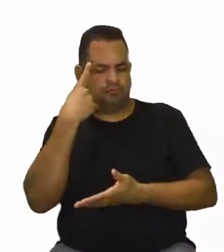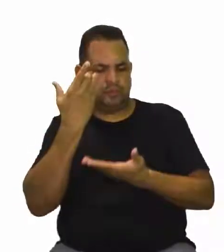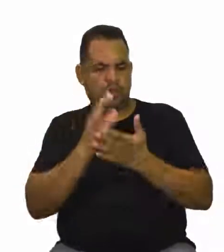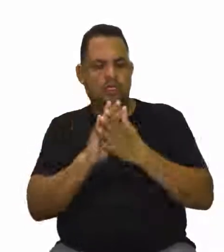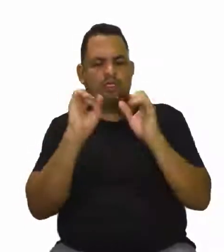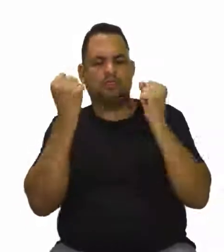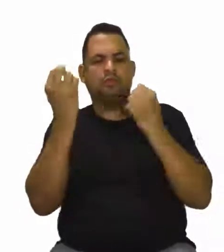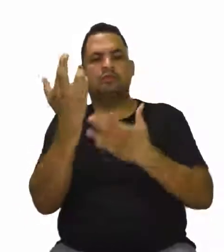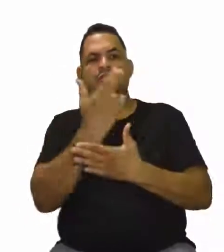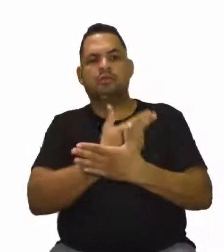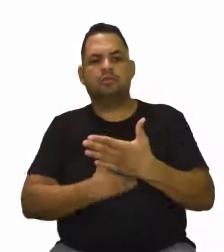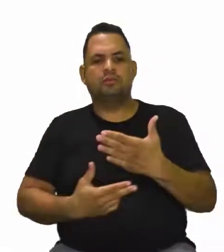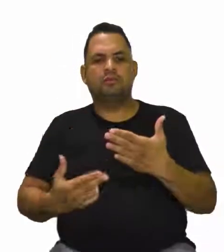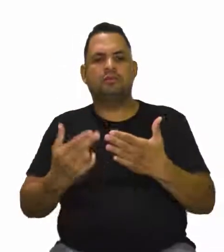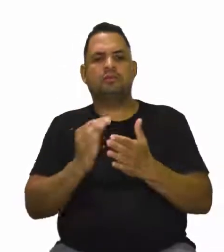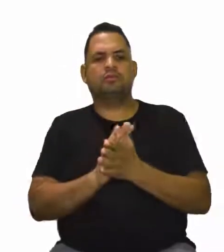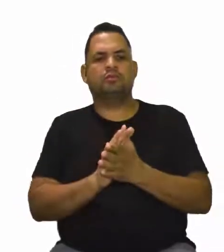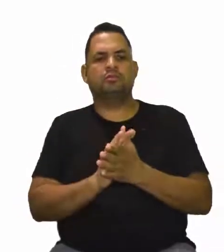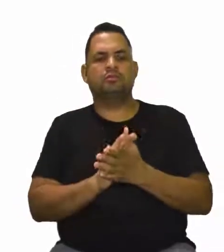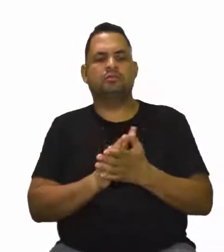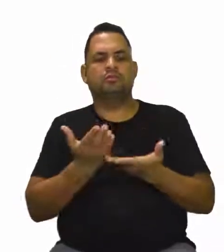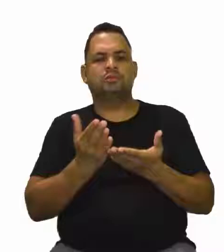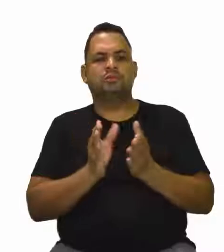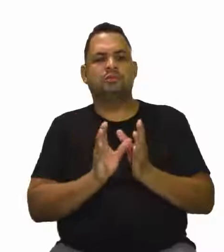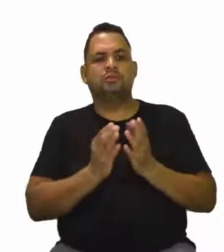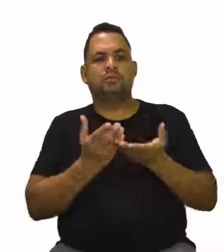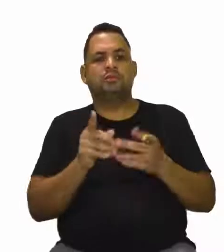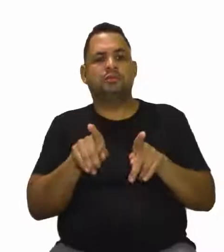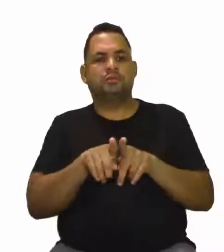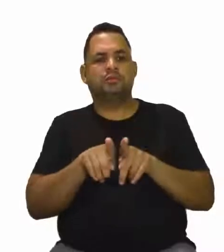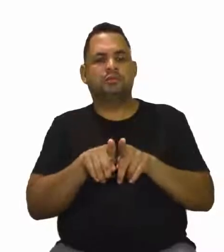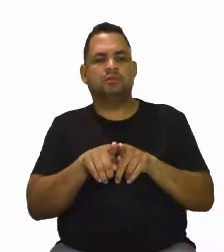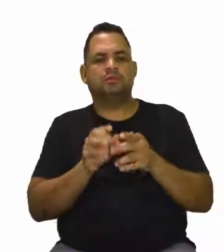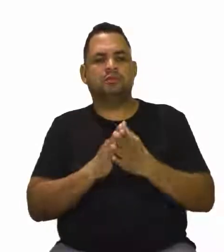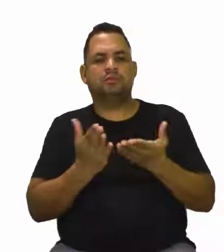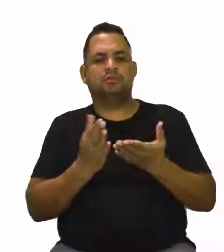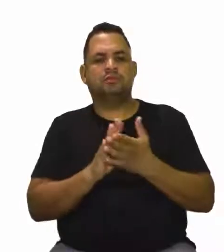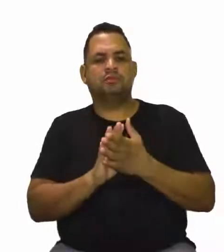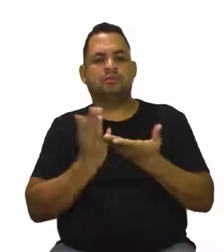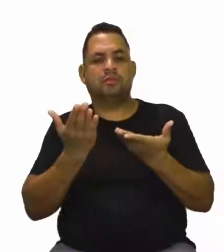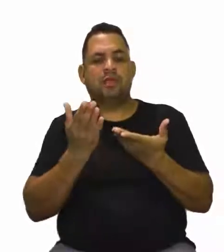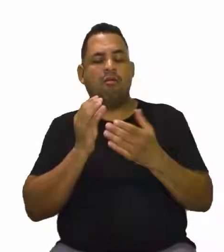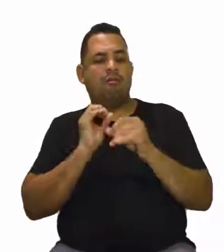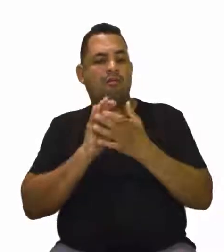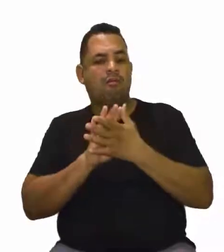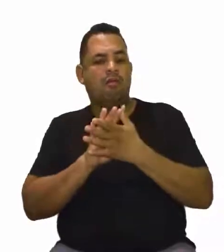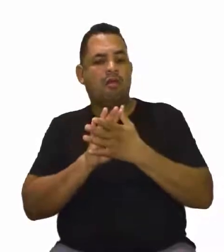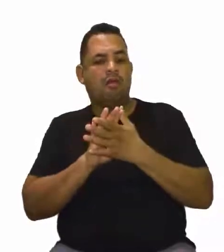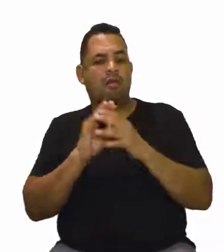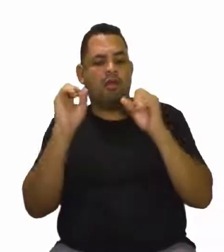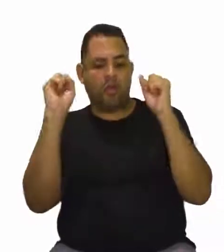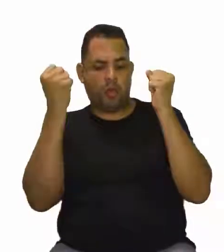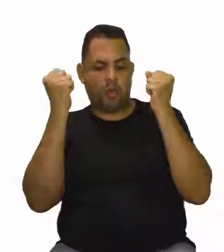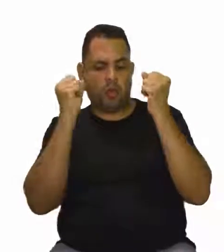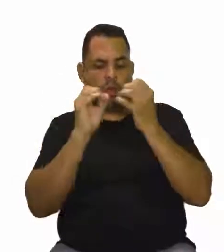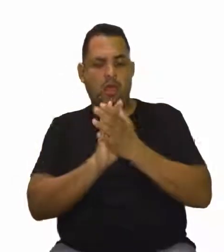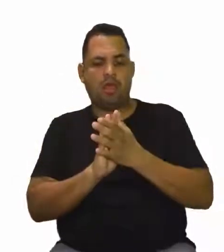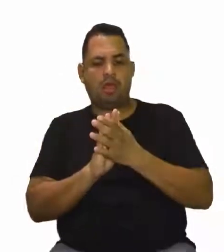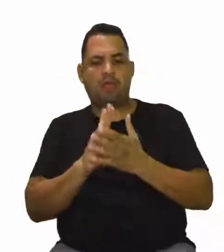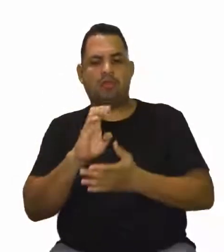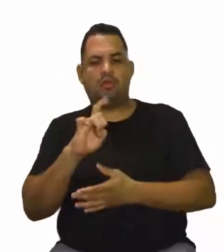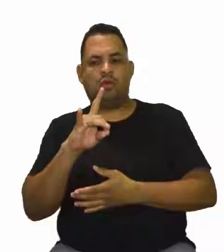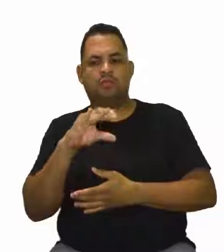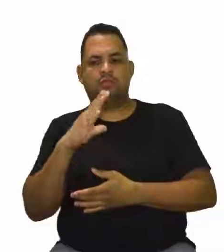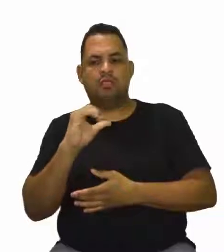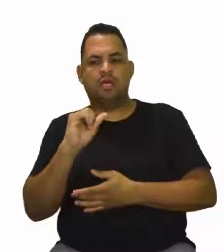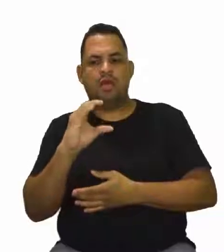seria ginástica, né? Por muito tempo, a ginástica também foi considerada educação física. Então, há tempos atrás,